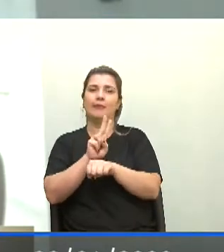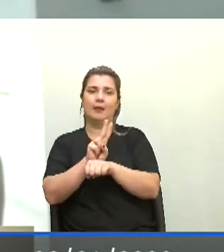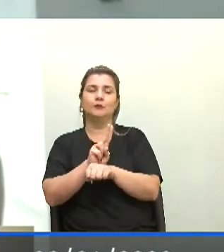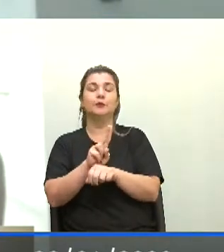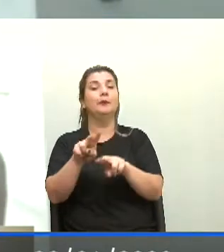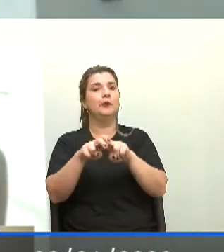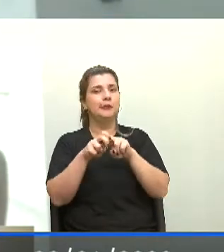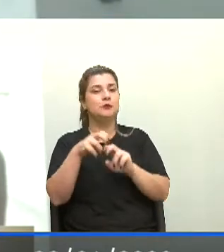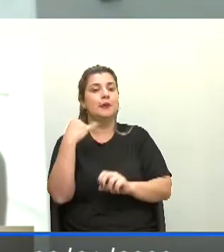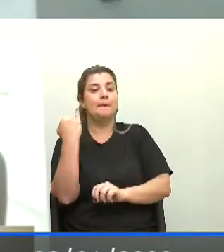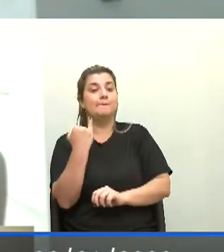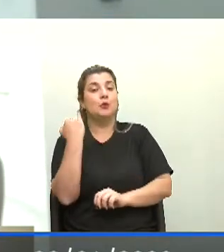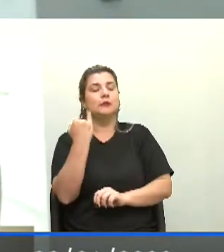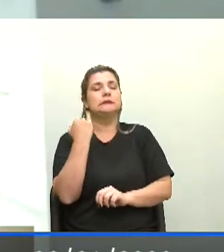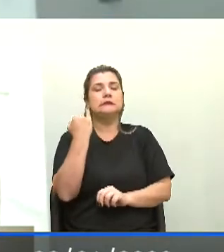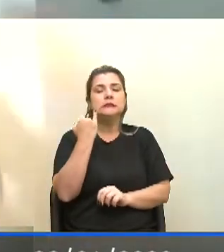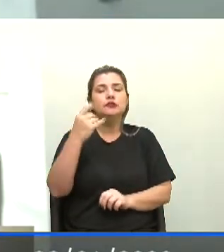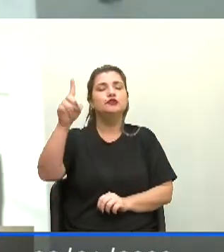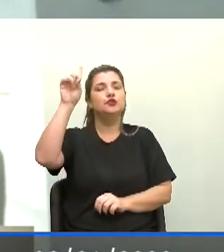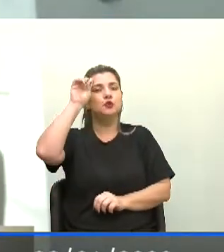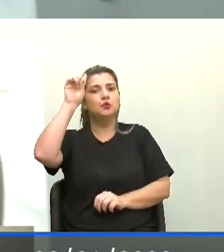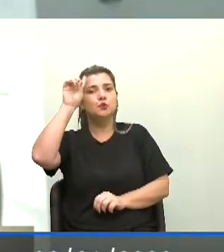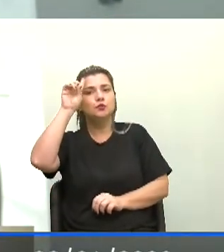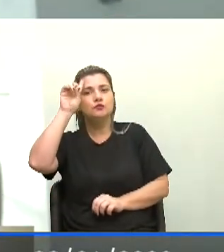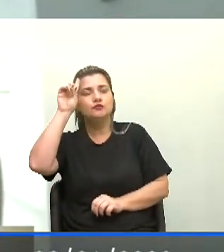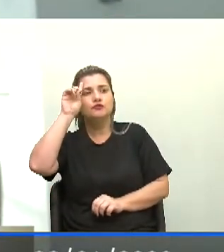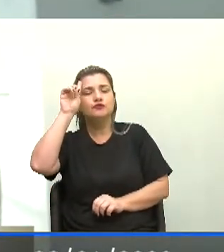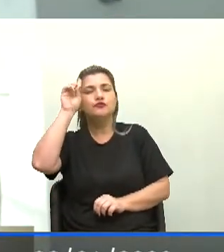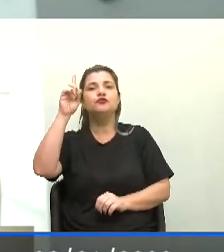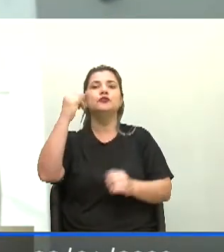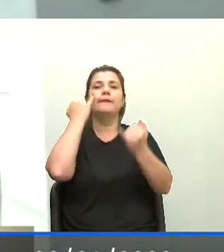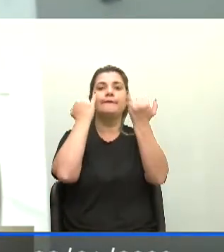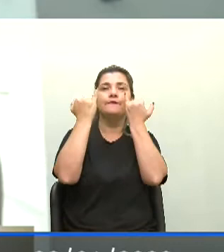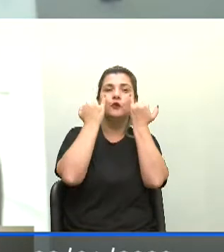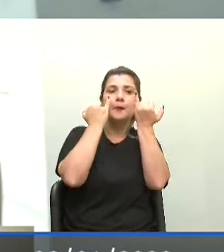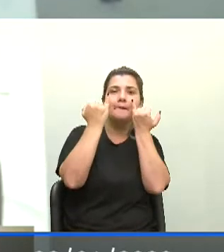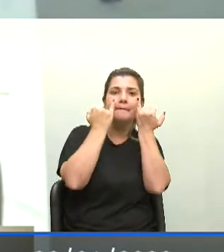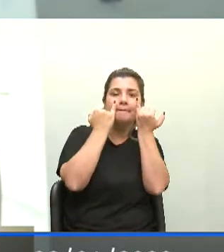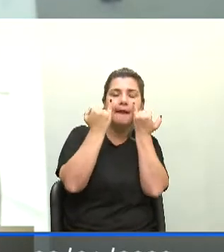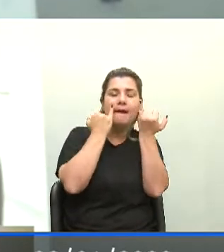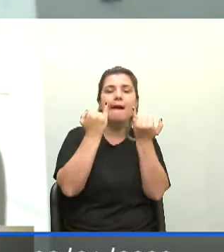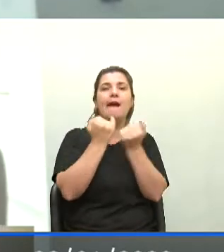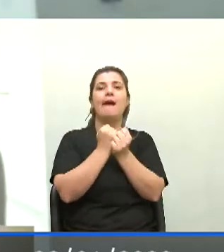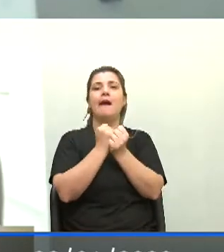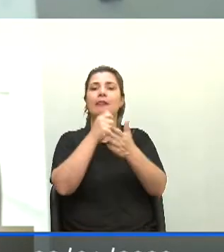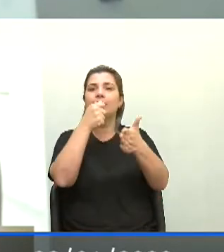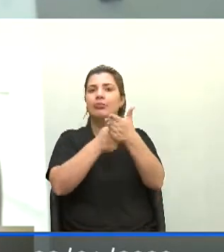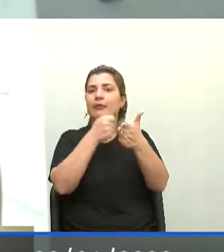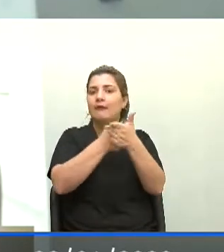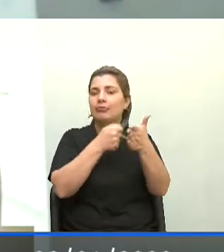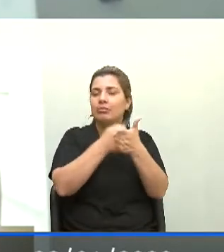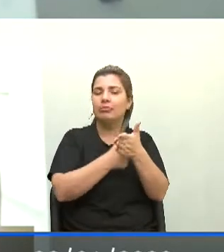diariamente, falando, empregando e tentando orientar. Então,